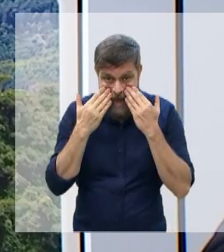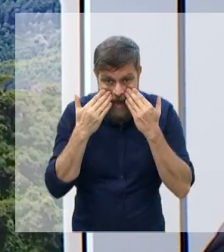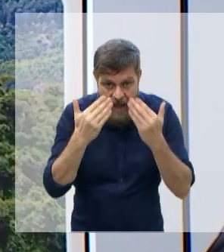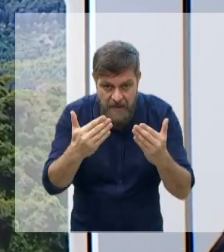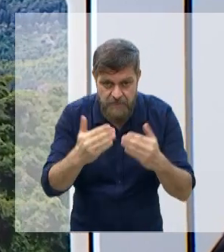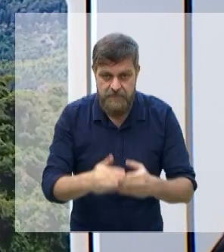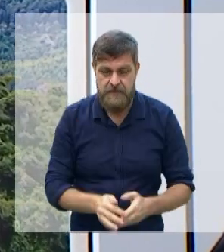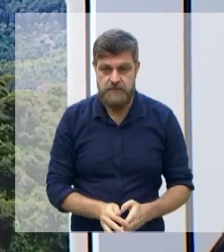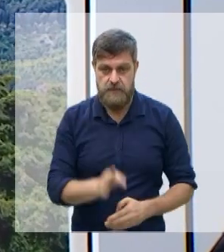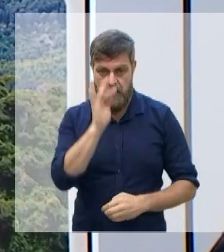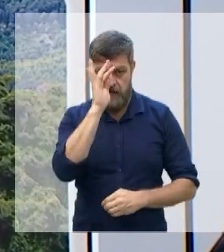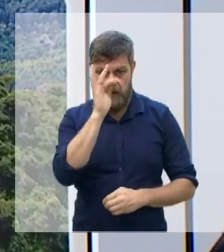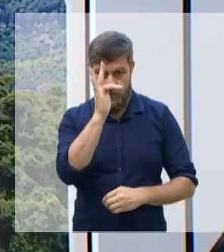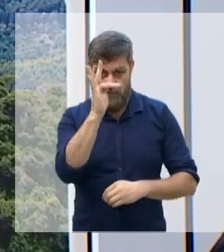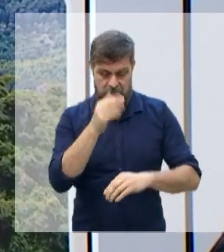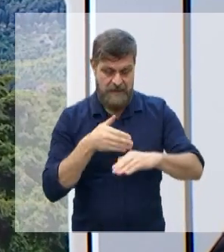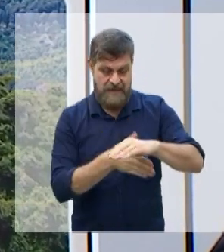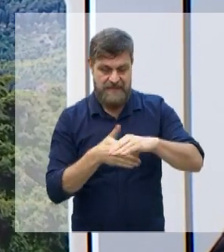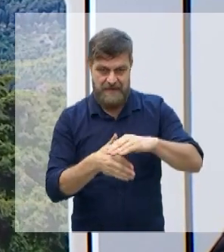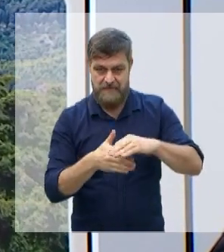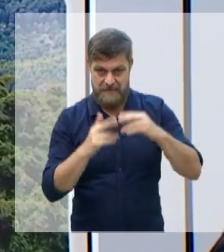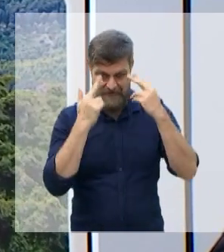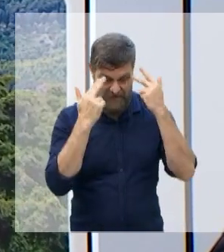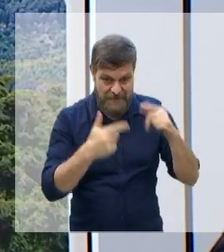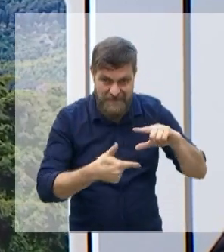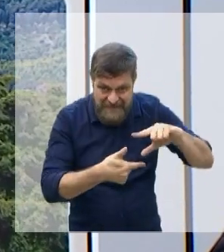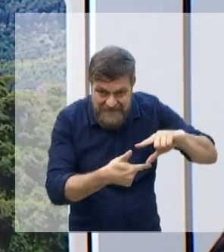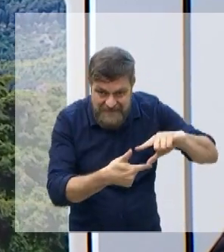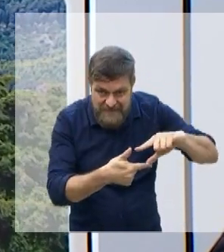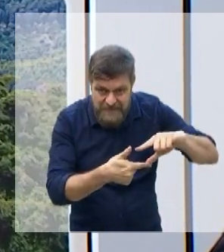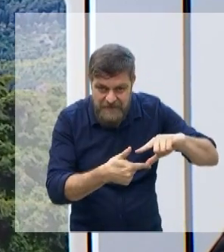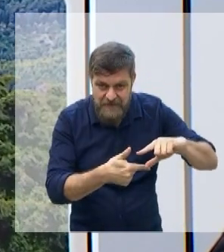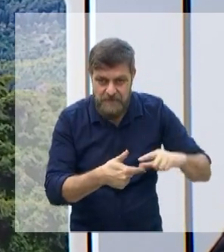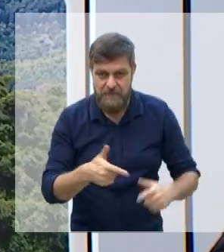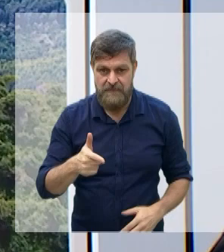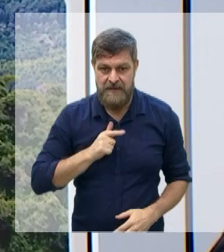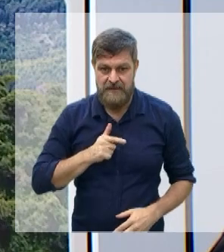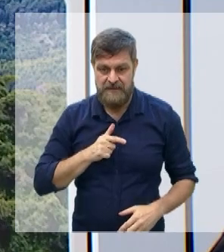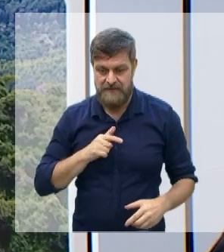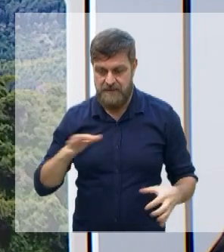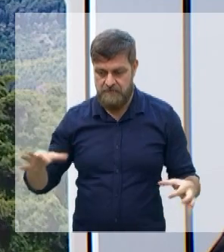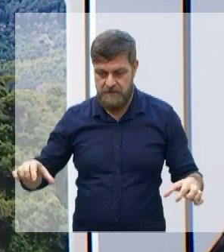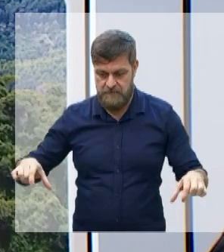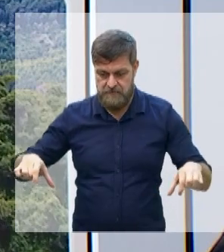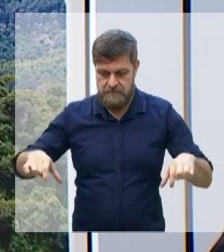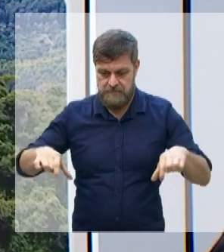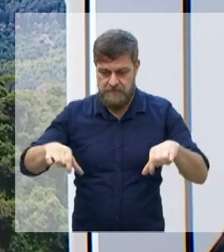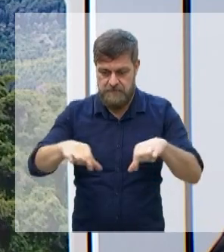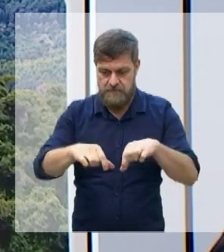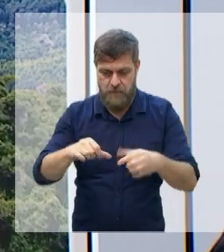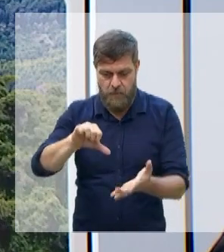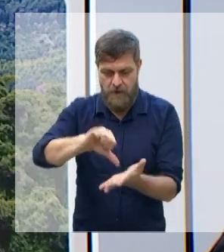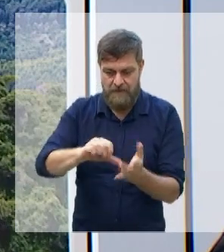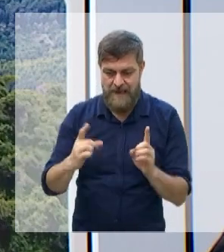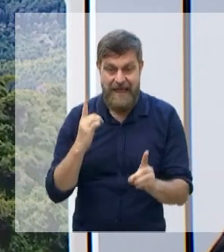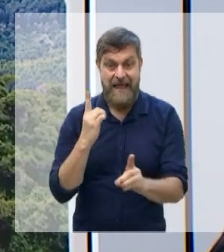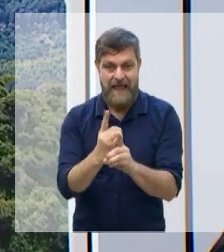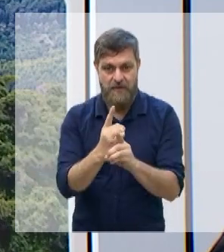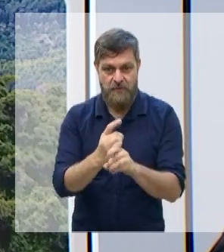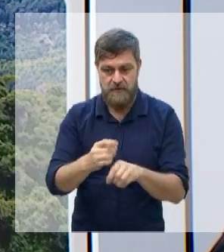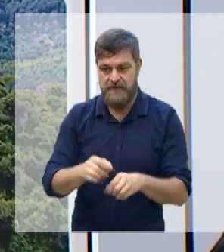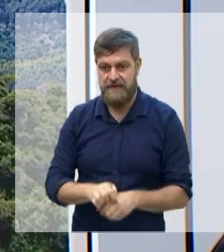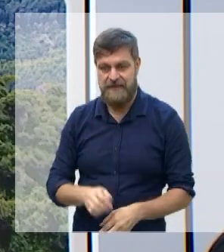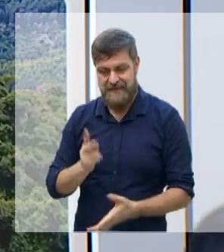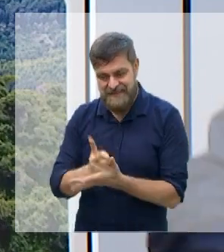ouro verde sistema convencional que aqui no alto à esquerda vai ter uma integração entre os dois também entre os dois terminais